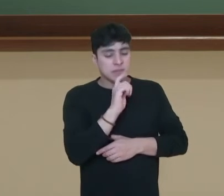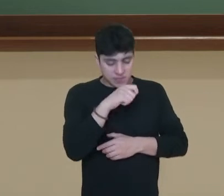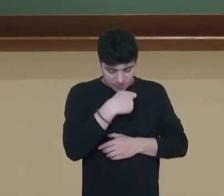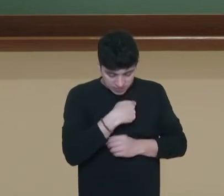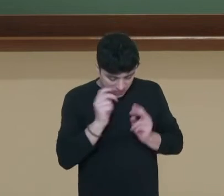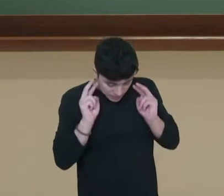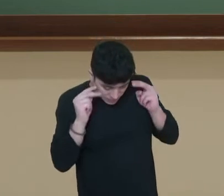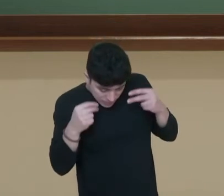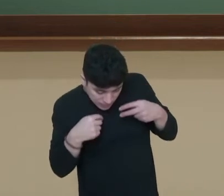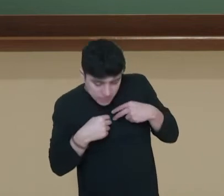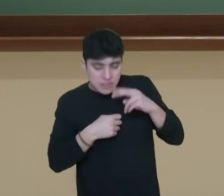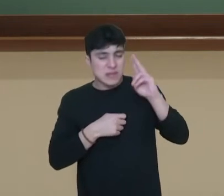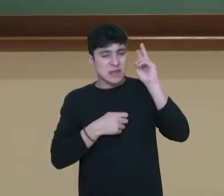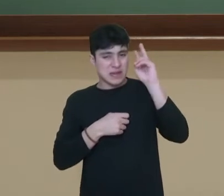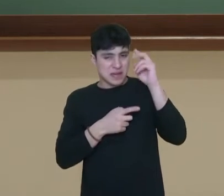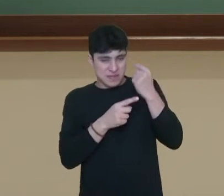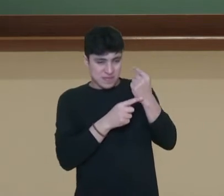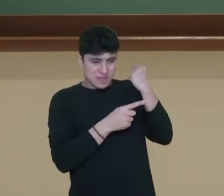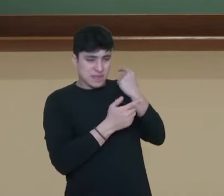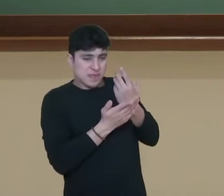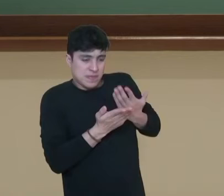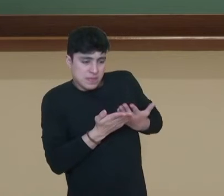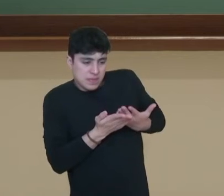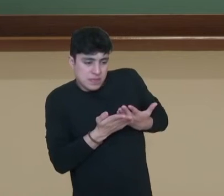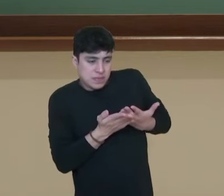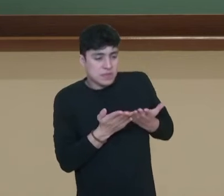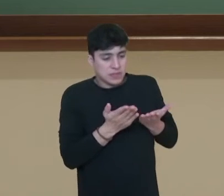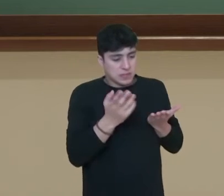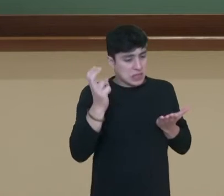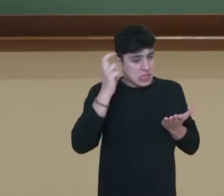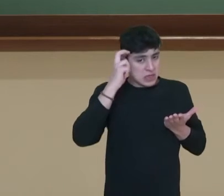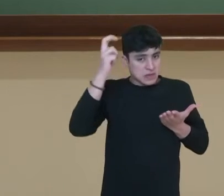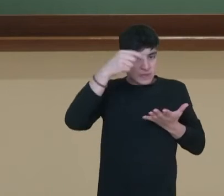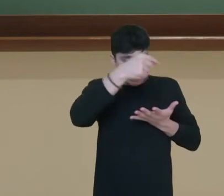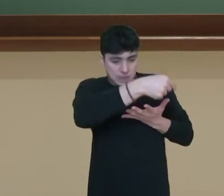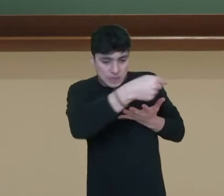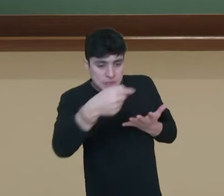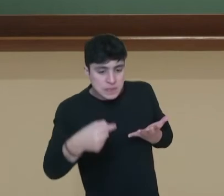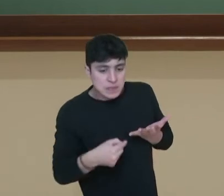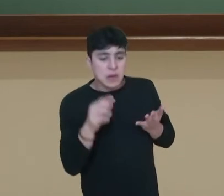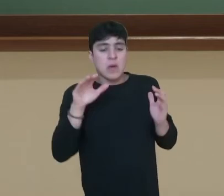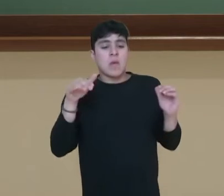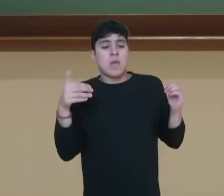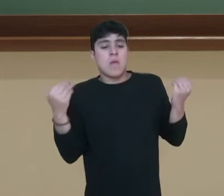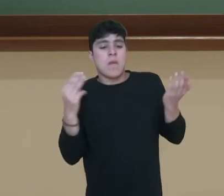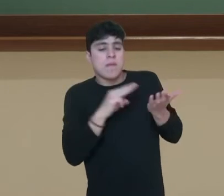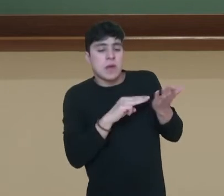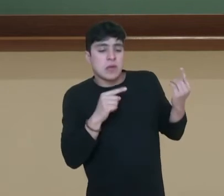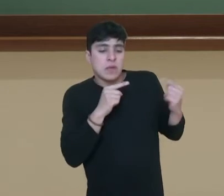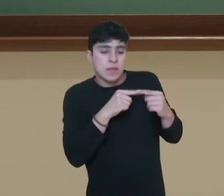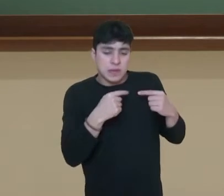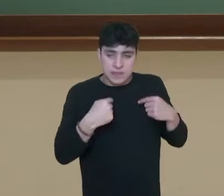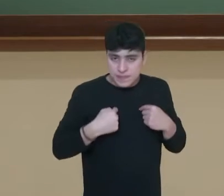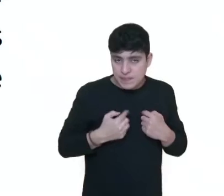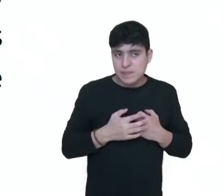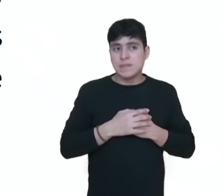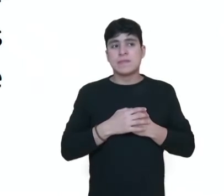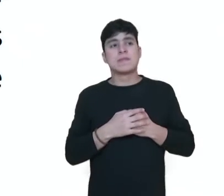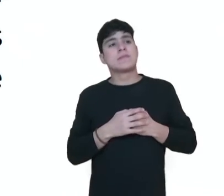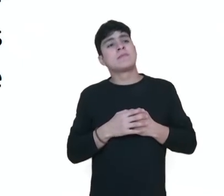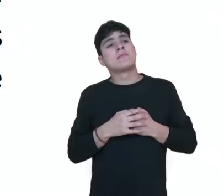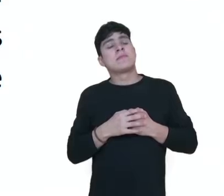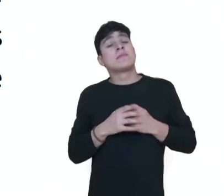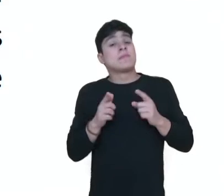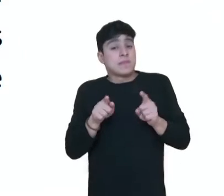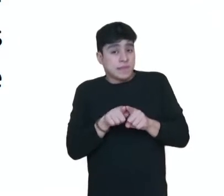lembrar lá das inteligências múltiplas, os métodos que a gente aprende melhor. O que mais? Segundo passo, análise crítica.